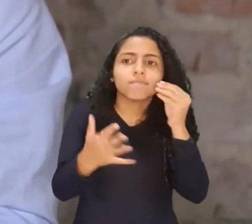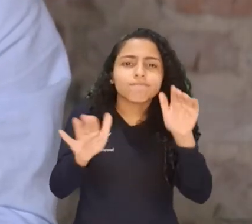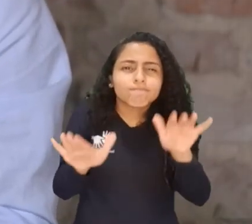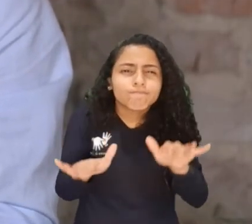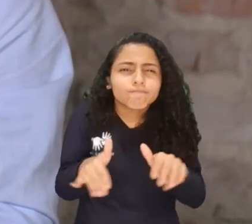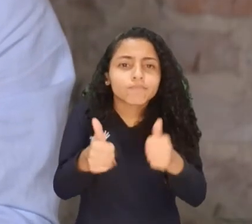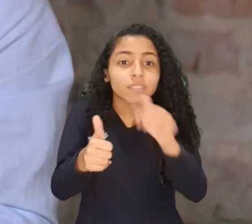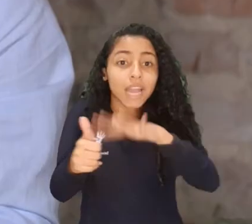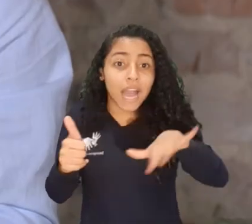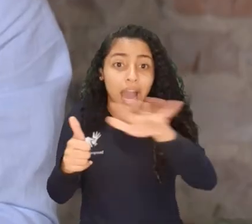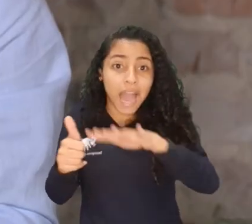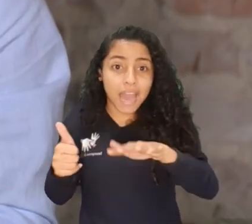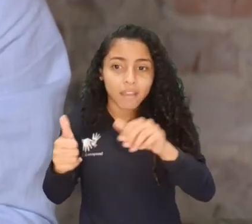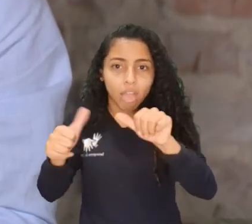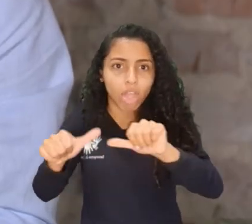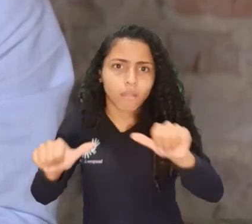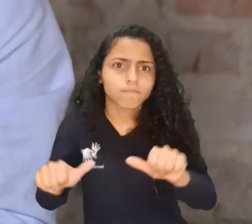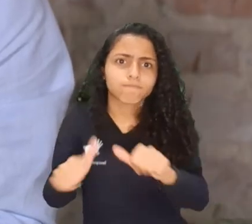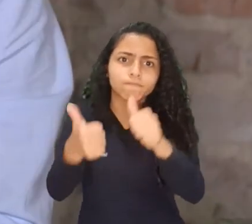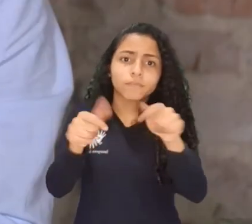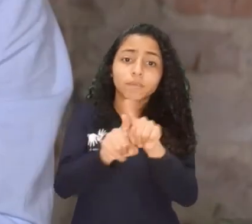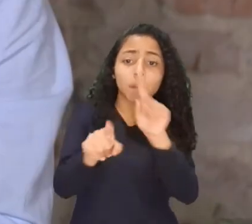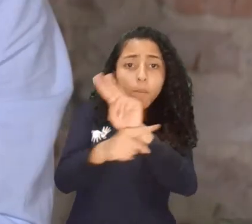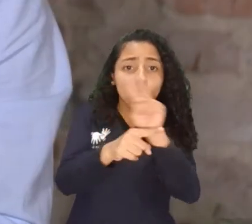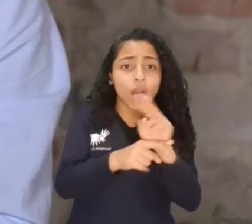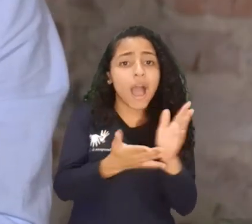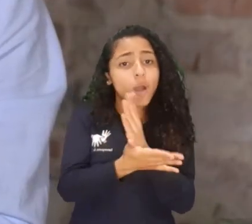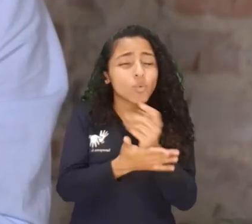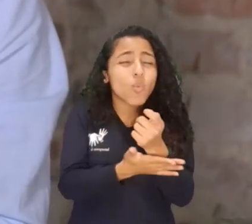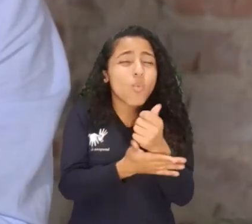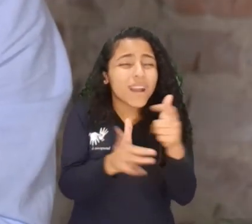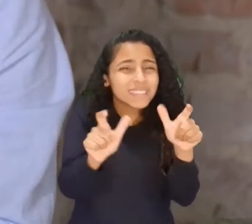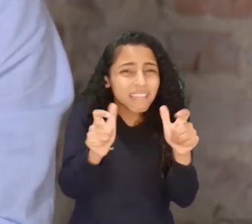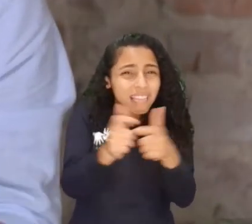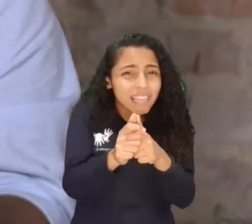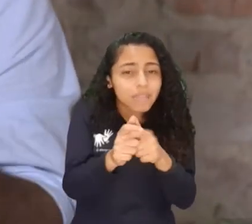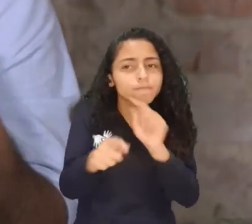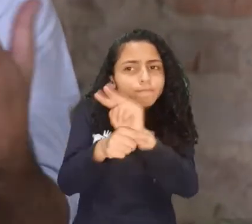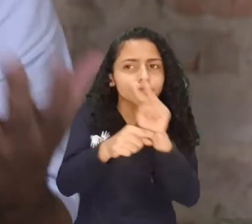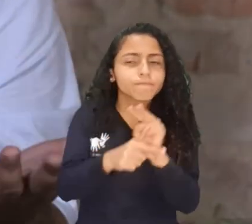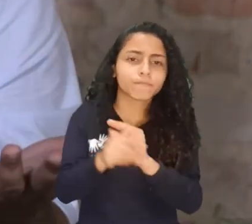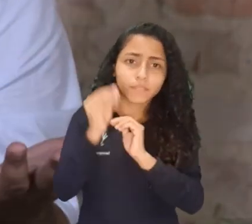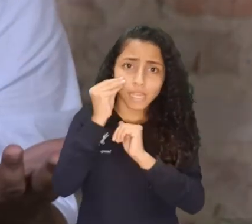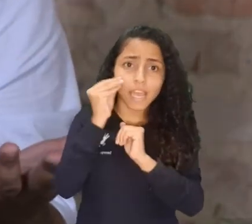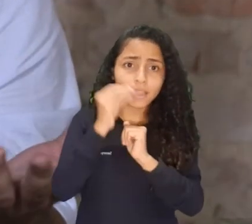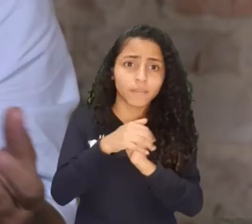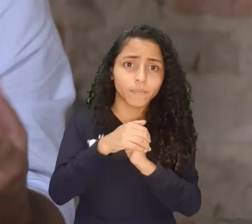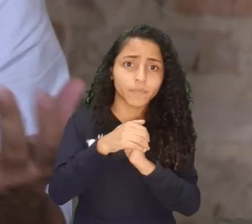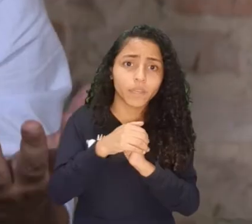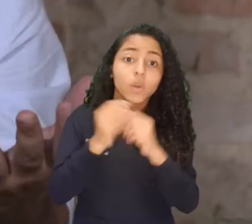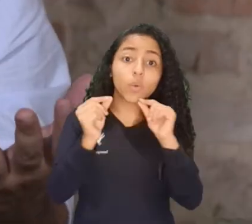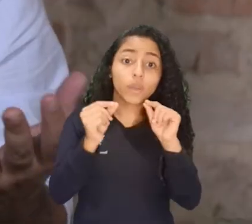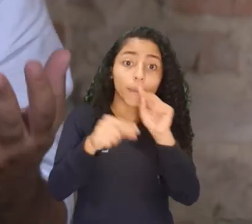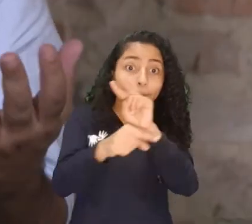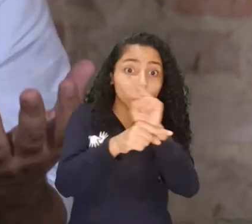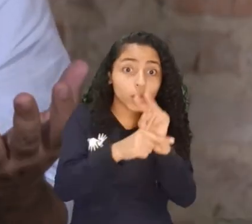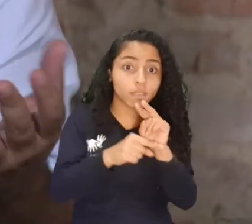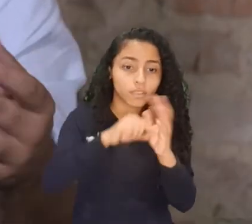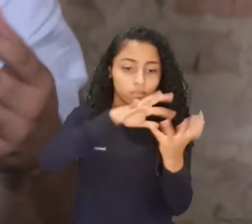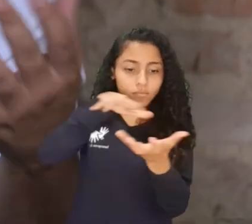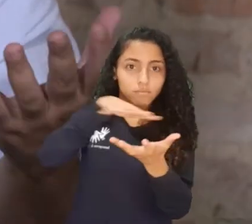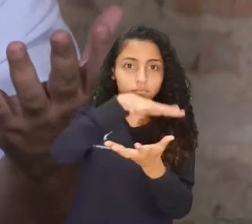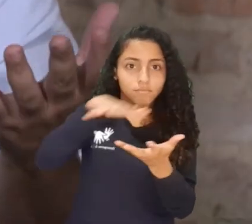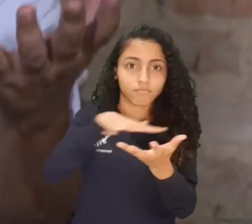das espécies que hoje estão ameaçadas de extinção. As ideias vão por proteção dos ecossistemas naturais. Por